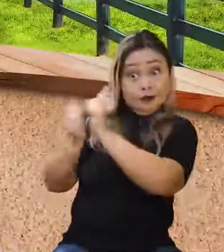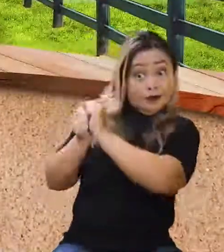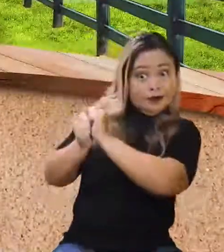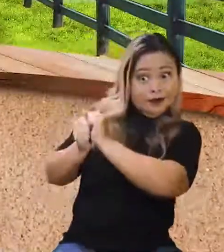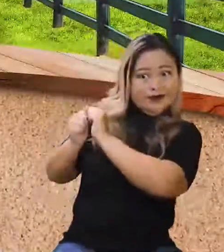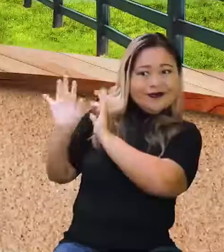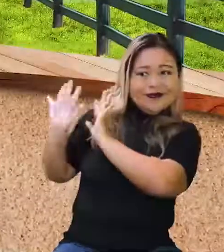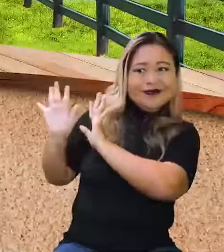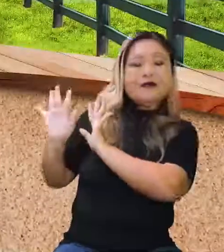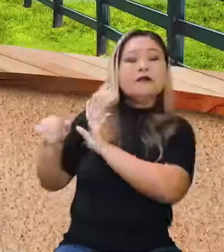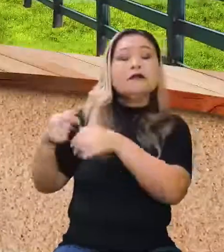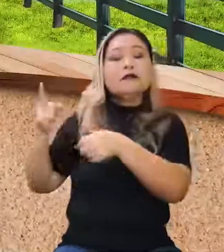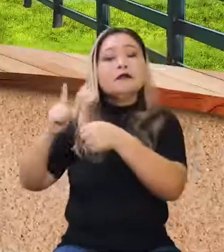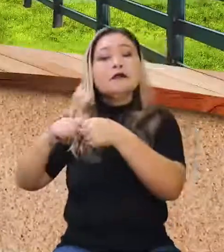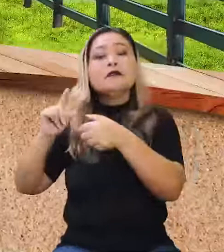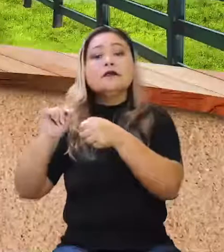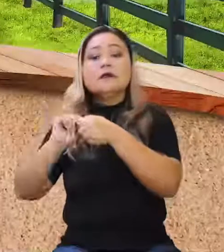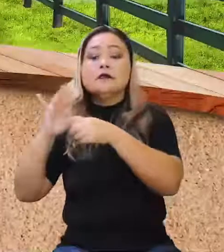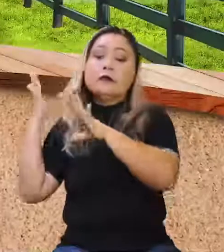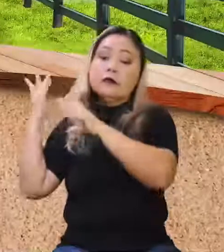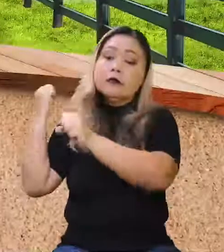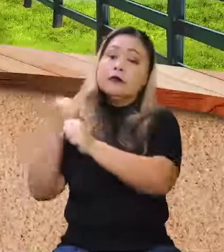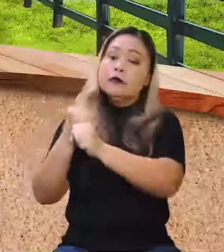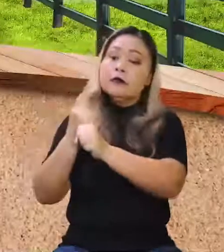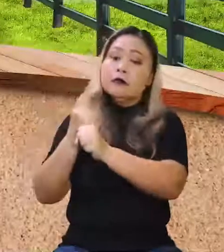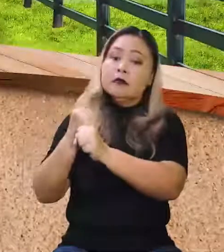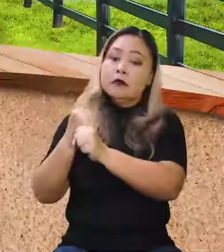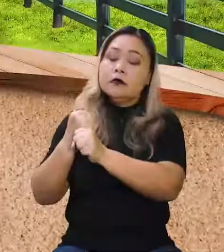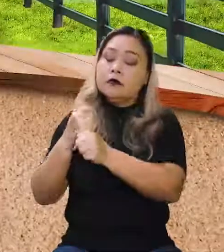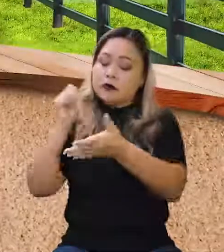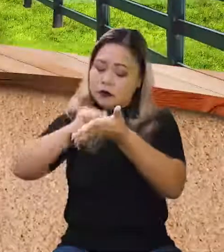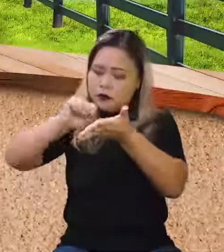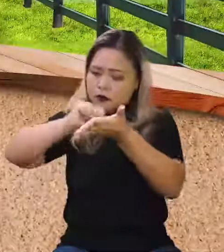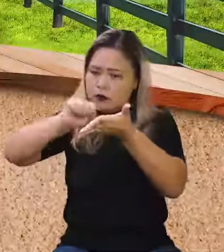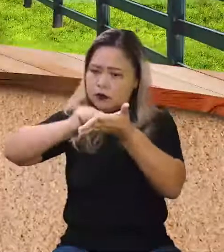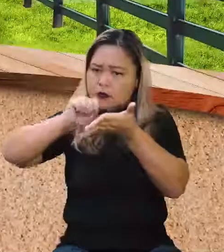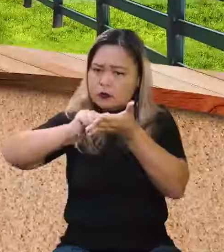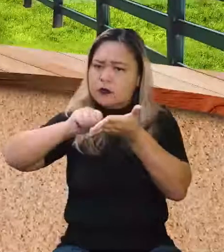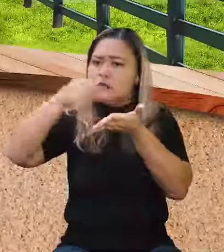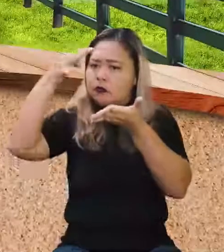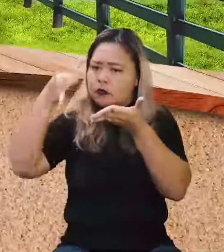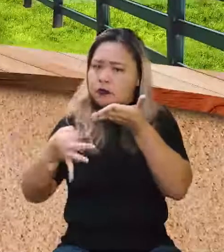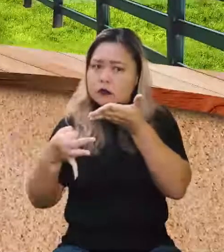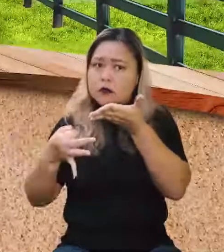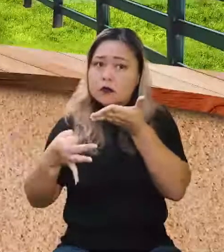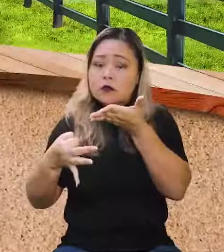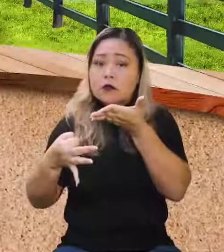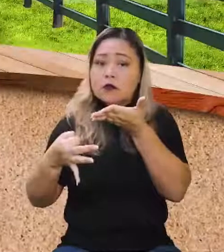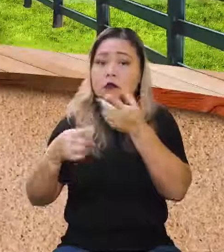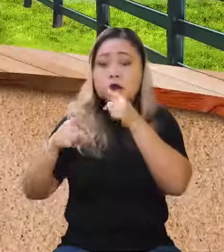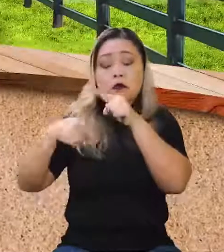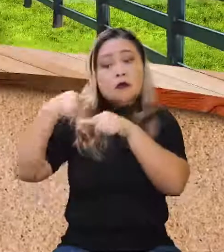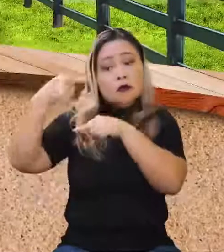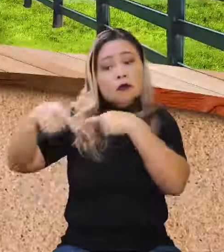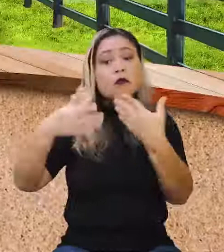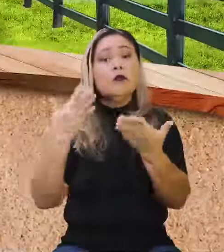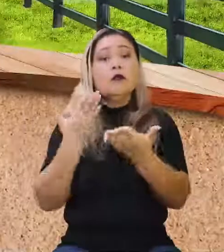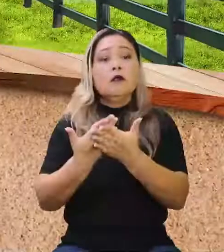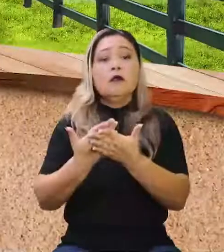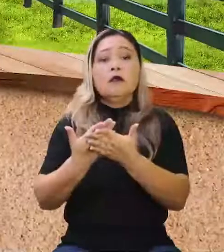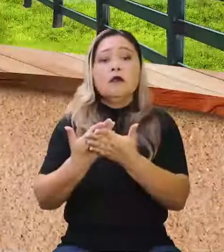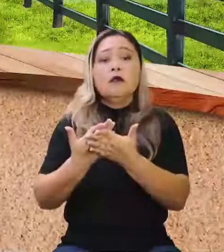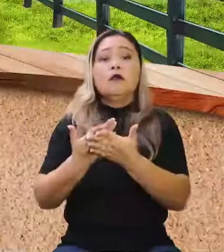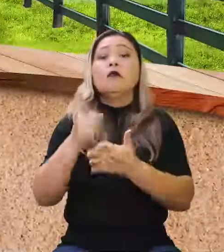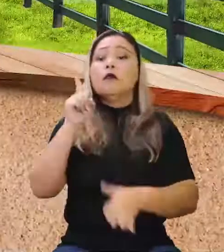a professora Aldelina para a gente fazer uma revisão. Aí você vai anotar tudo direitinho. E nas nossas próximas